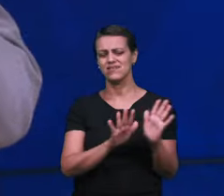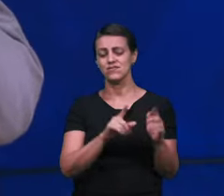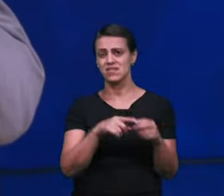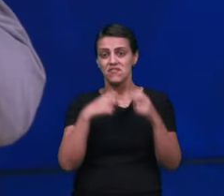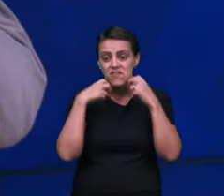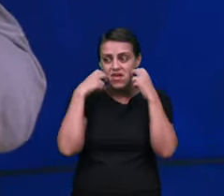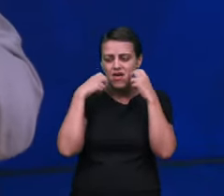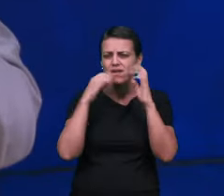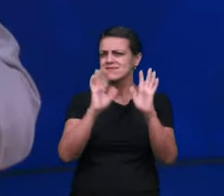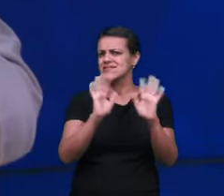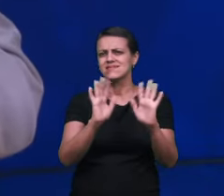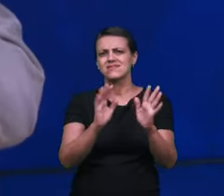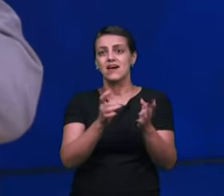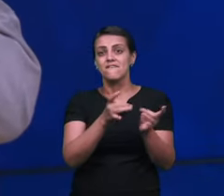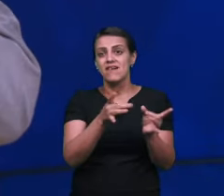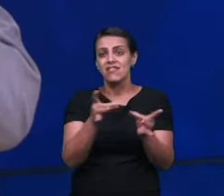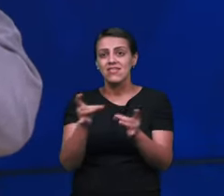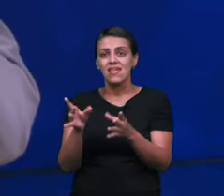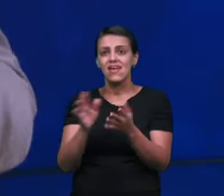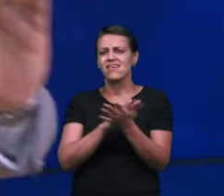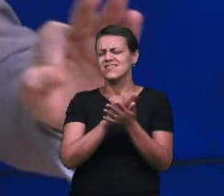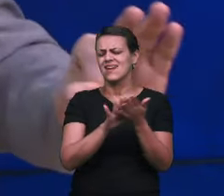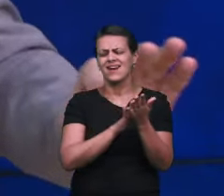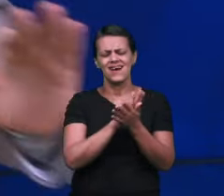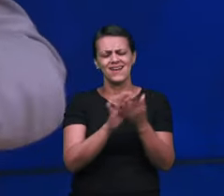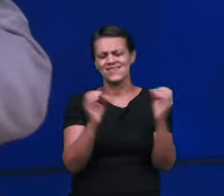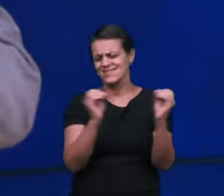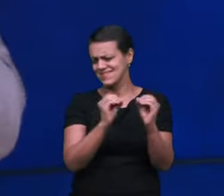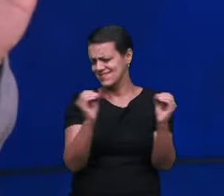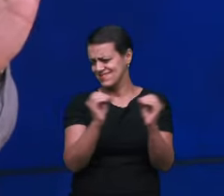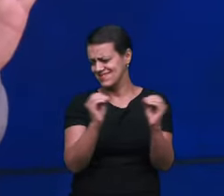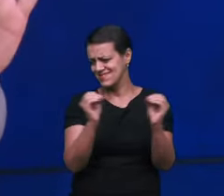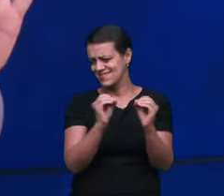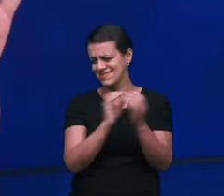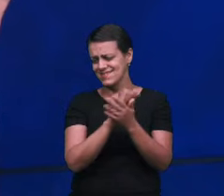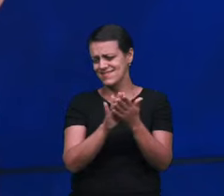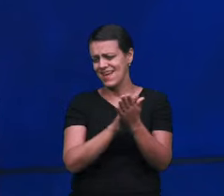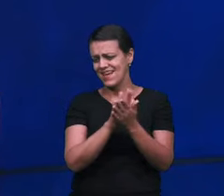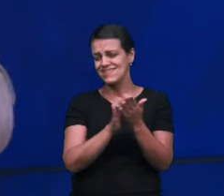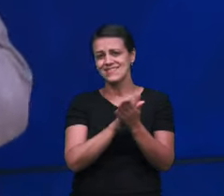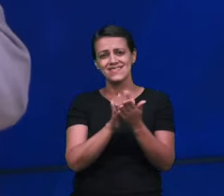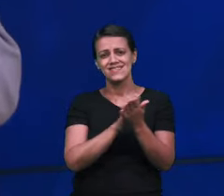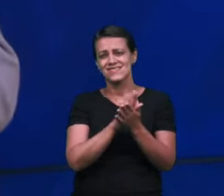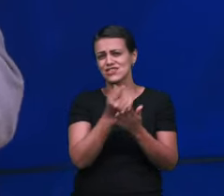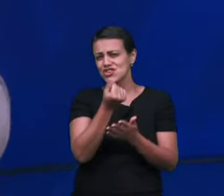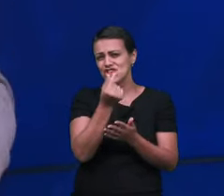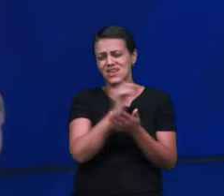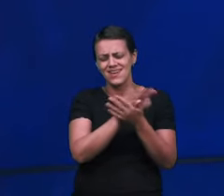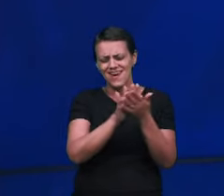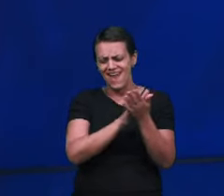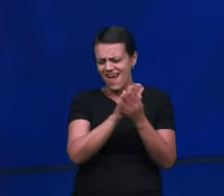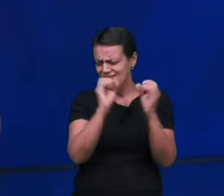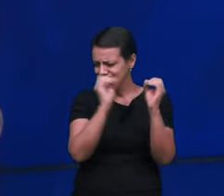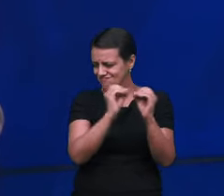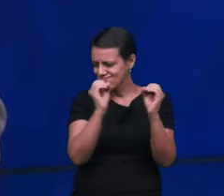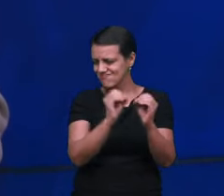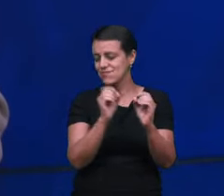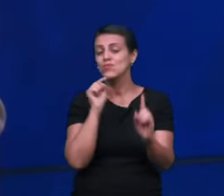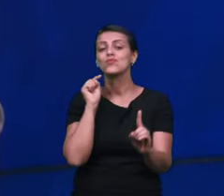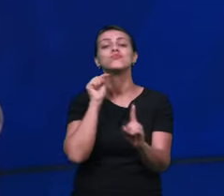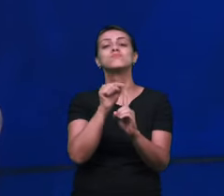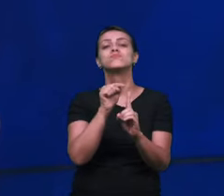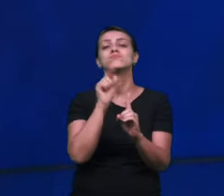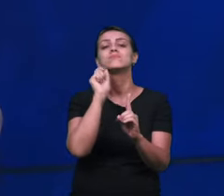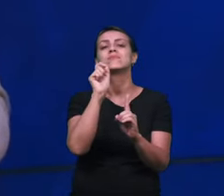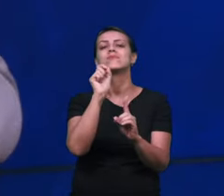constrangimento, não vamos vender livro, nem vender absolutamente nada. Ninguém vai falar em recurso financeiro, não é esse o nosso objetivo.